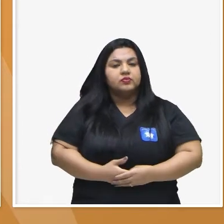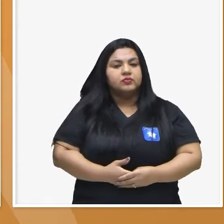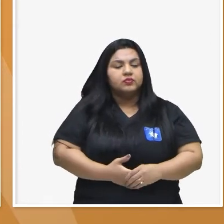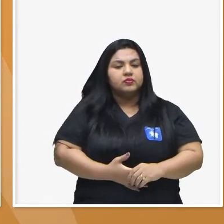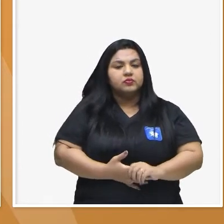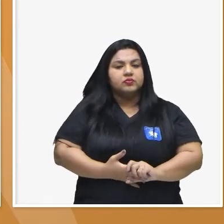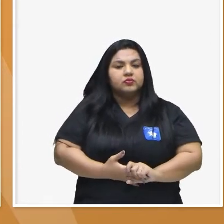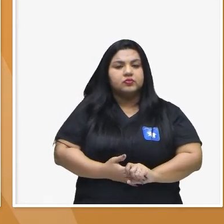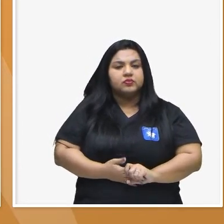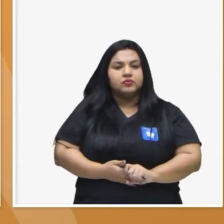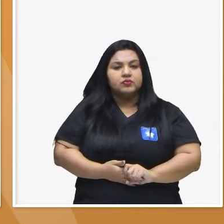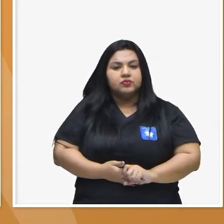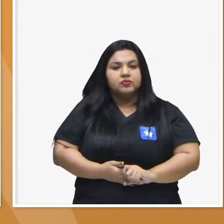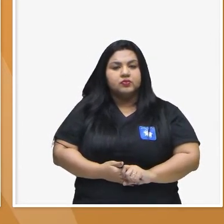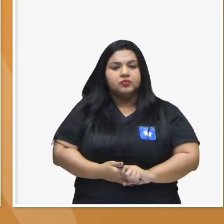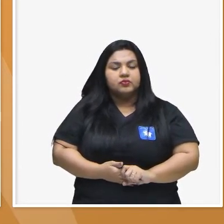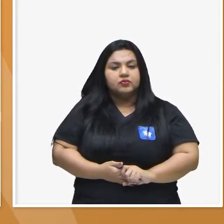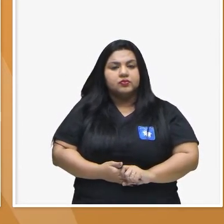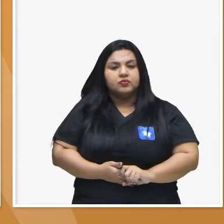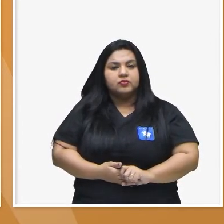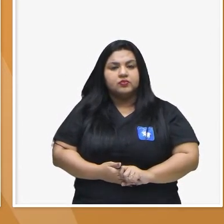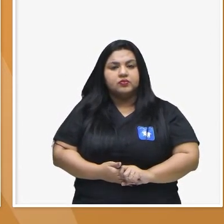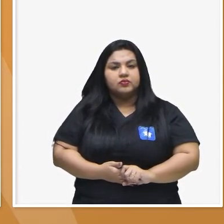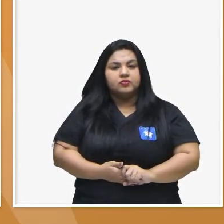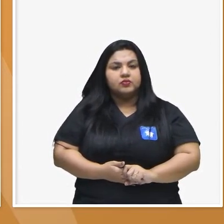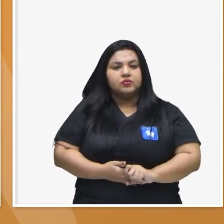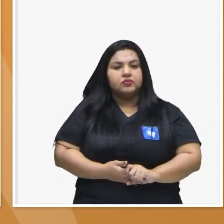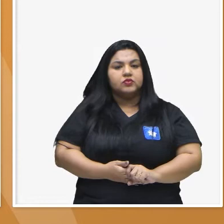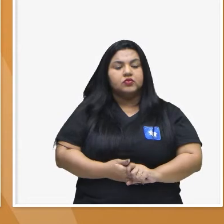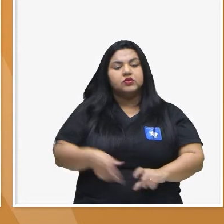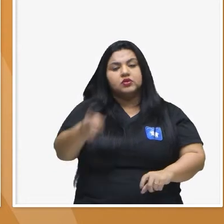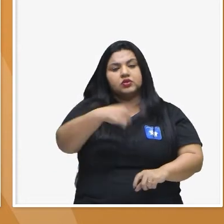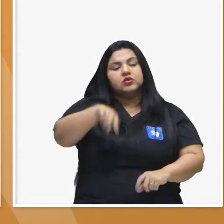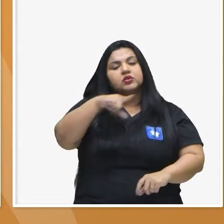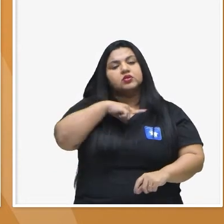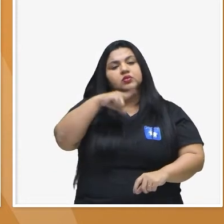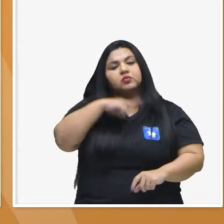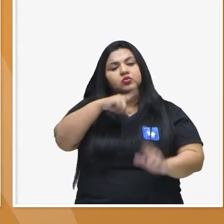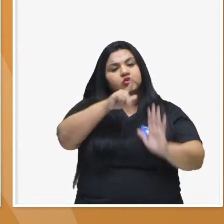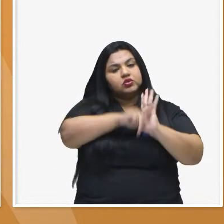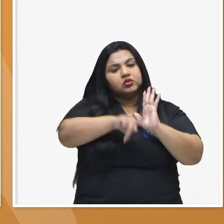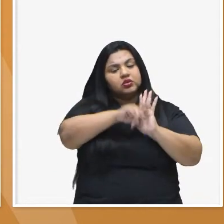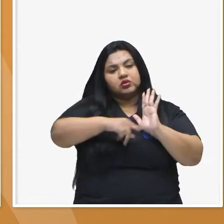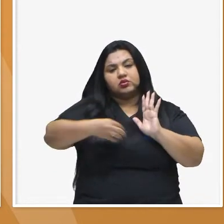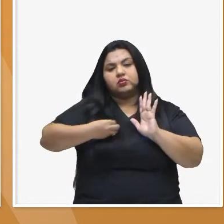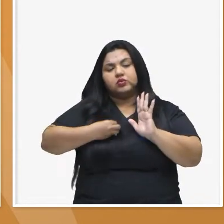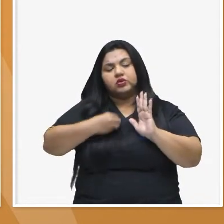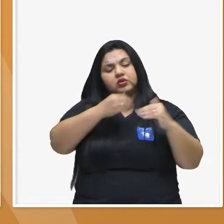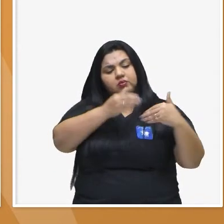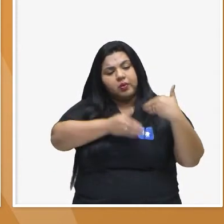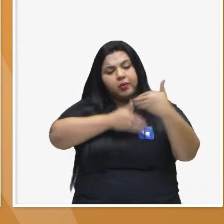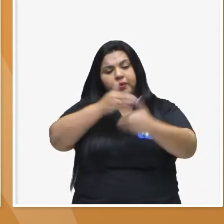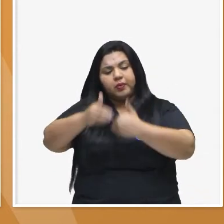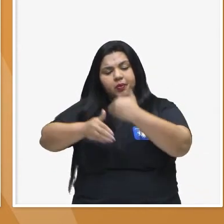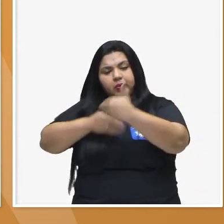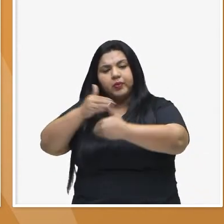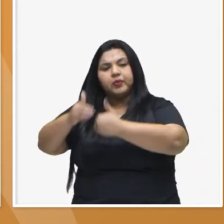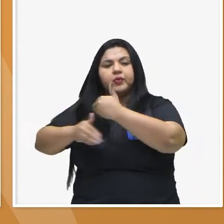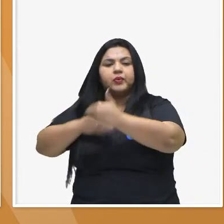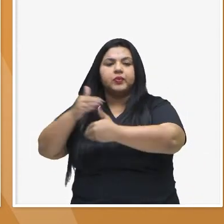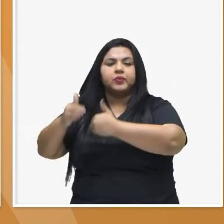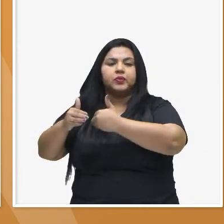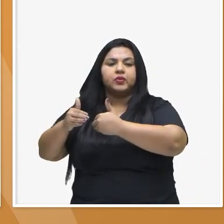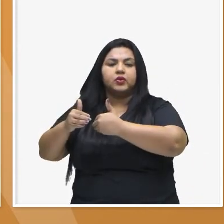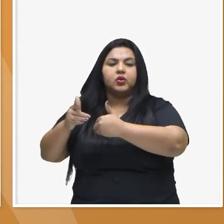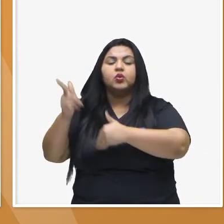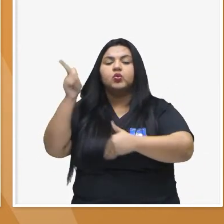espírito. Então, quando você tem um projeto de vida, você também passa por várias etapas até, né? Para